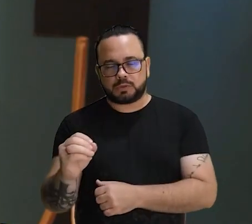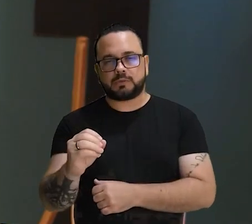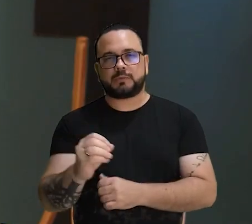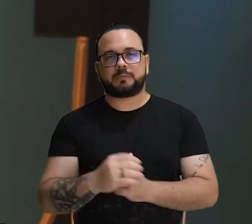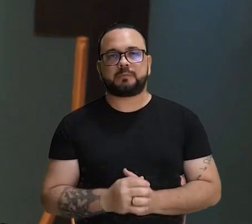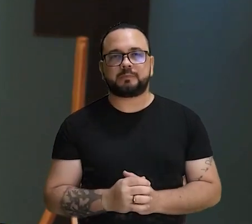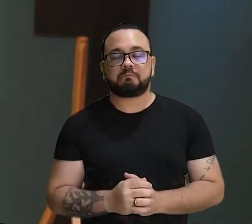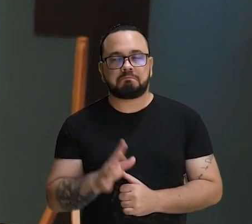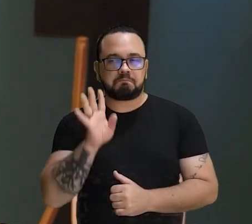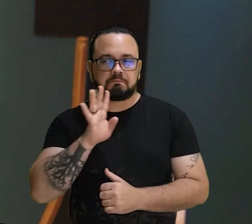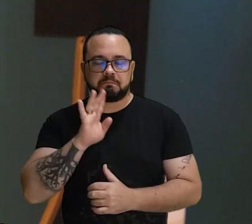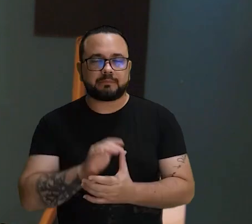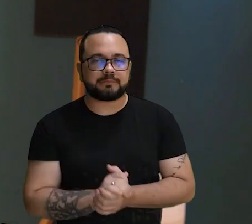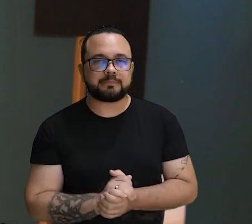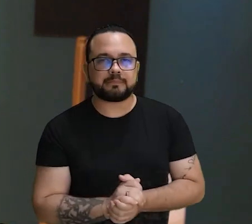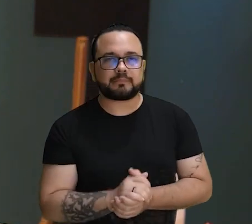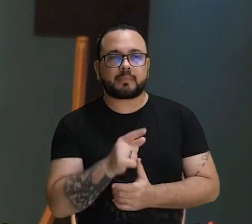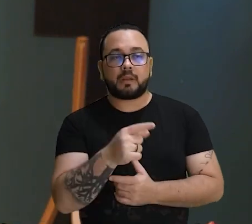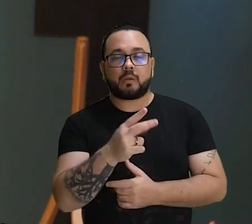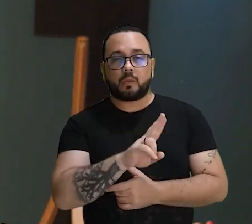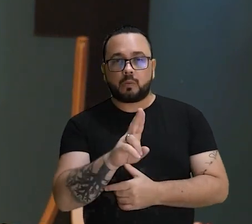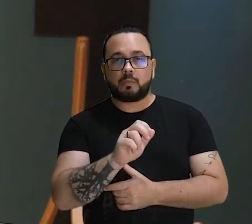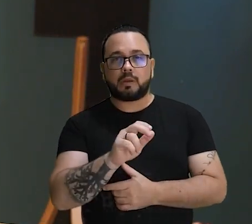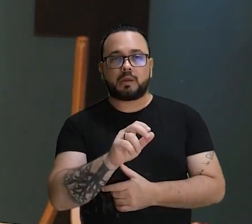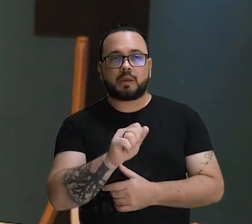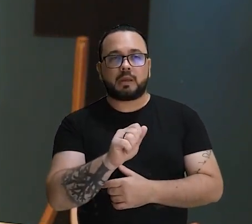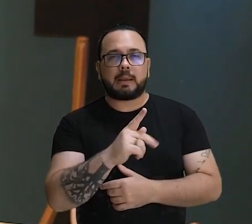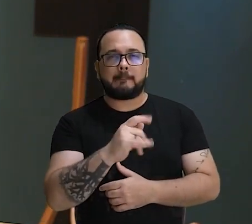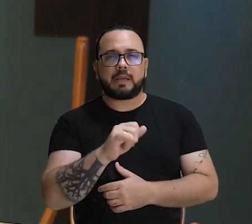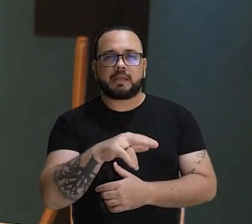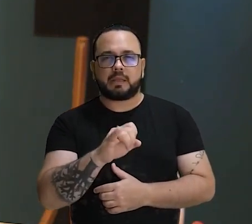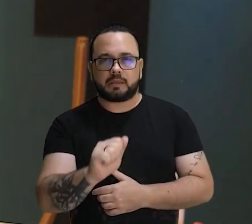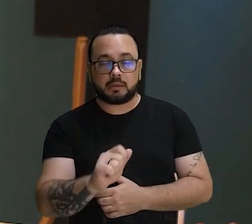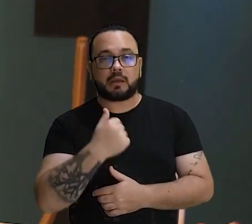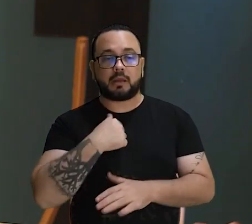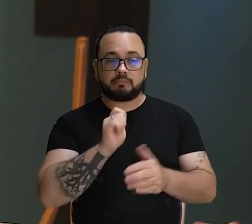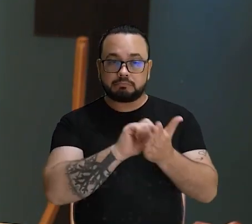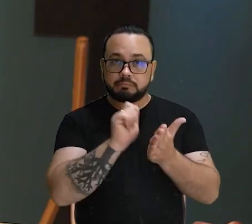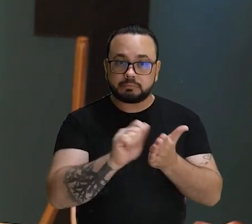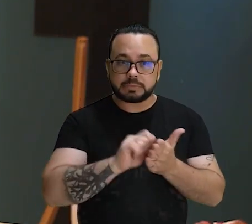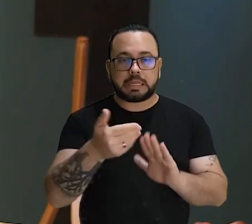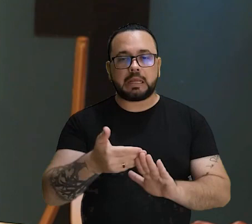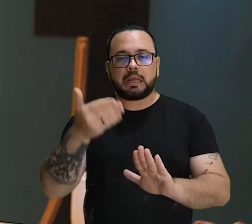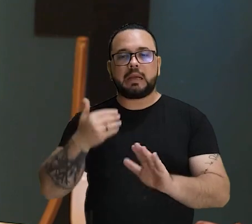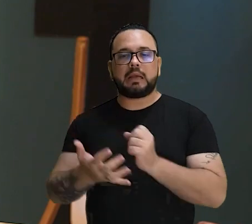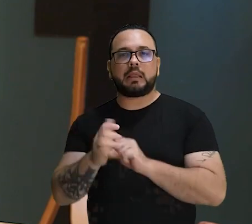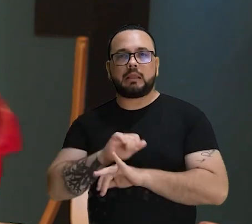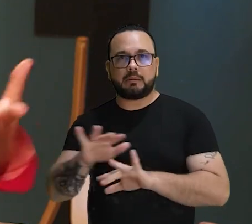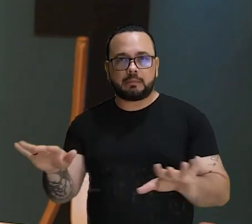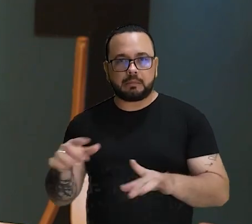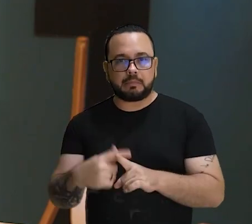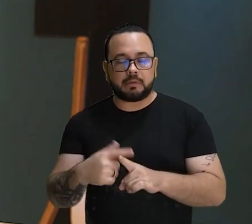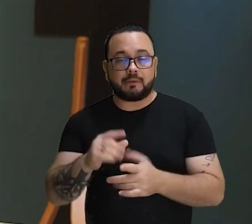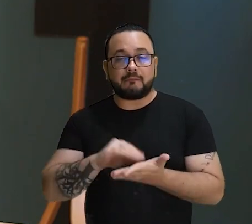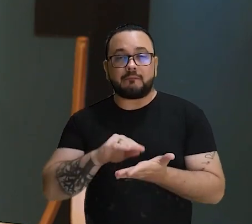no Festival da Canção. Que legal. E aí ele tá dando nome ao disco. E muito doido que eu fiz essa música antes da pandemia. Uhum. Apneia, né? Na falta de